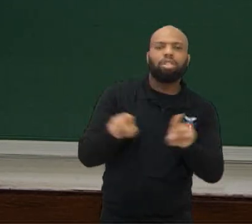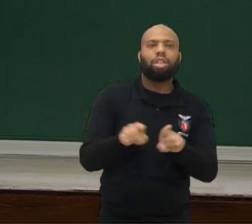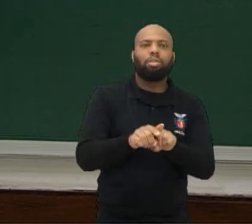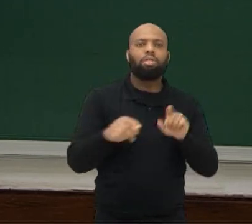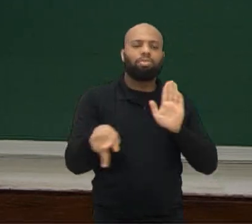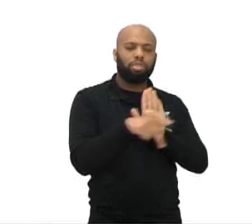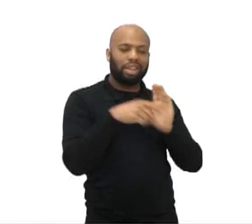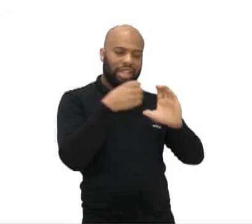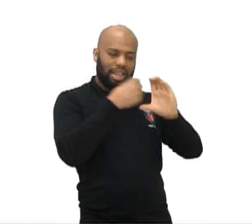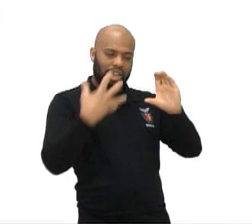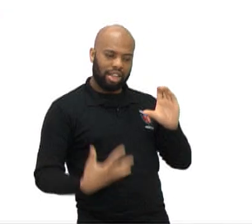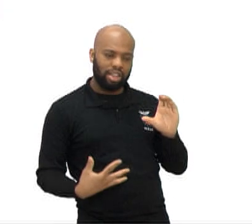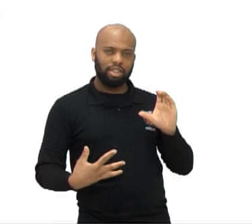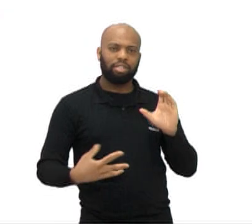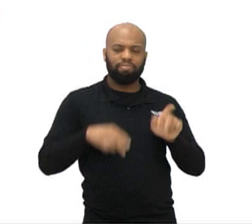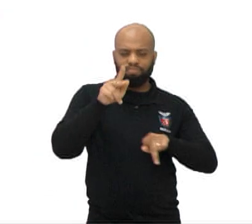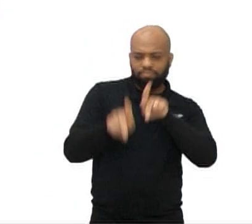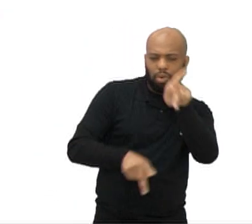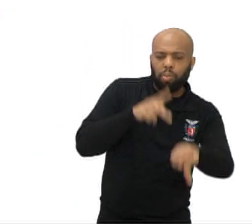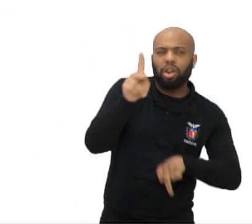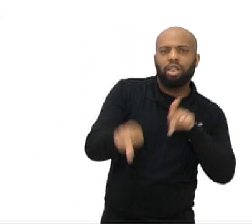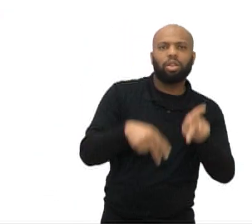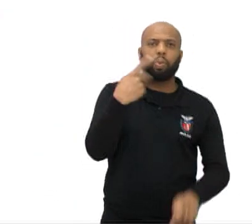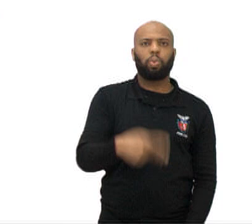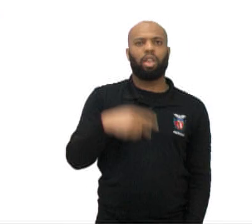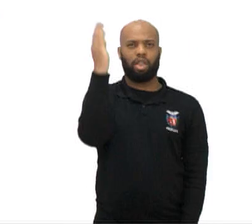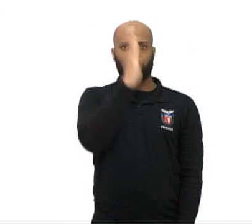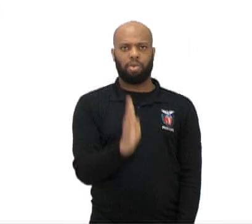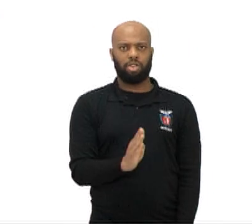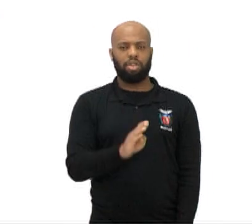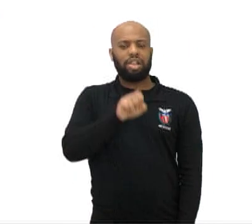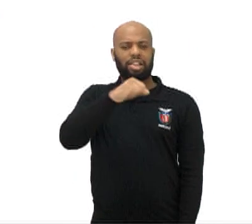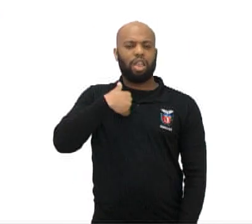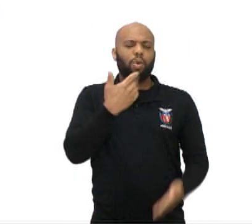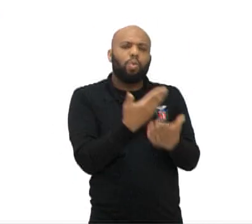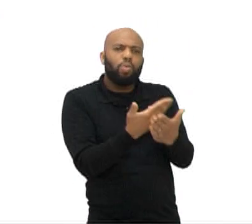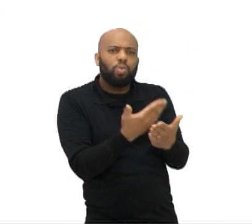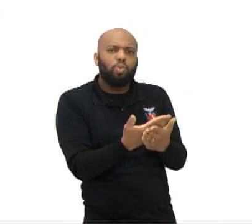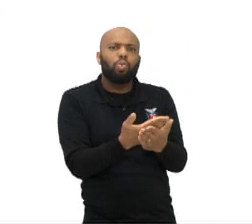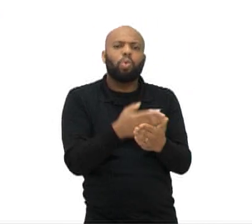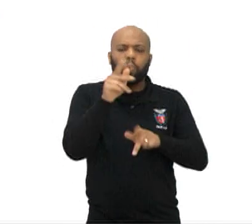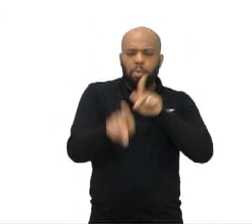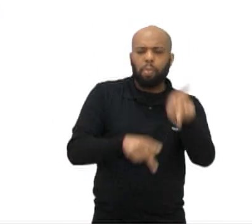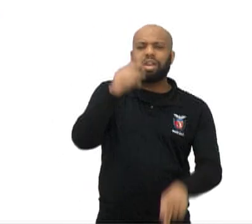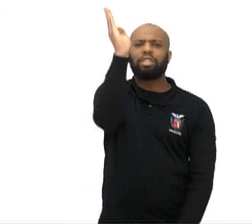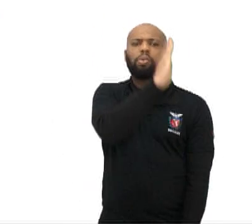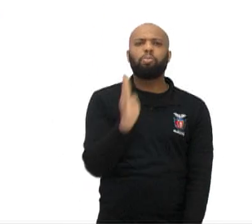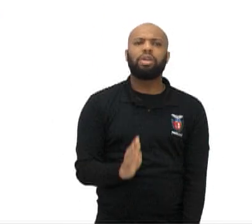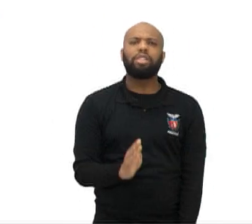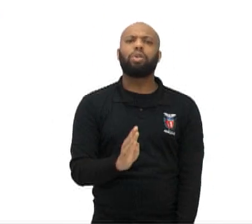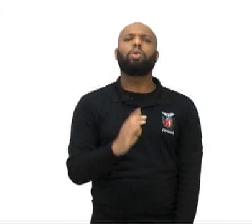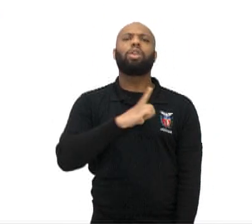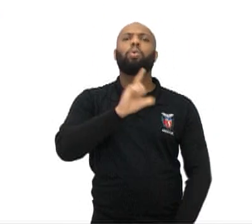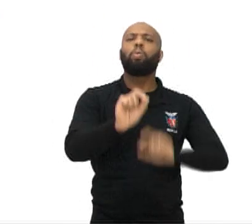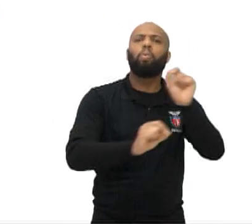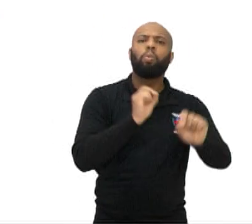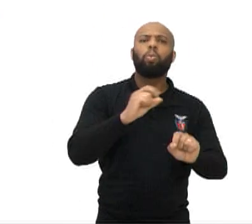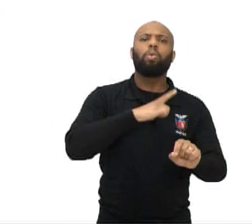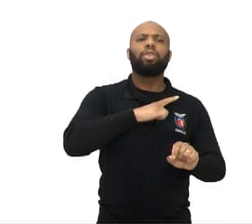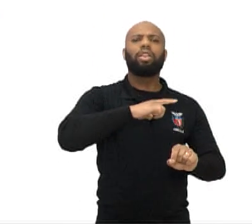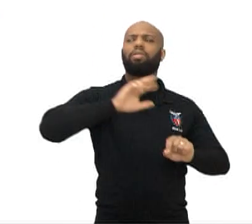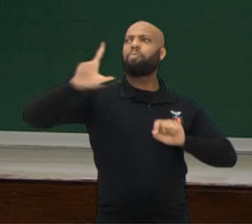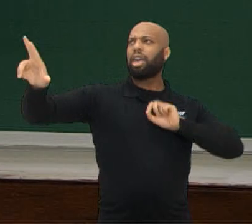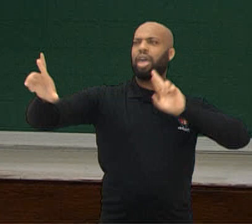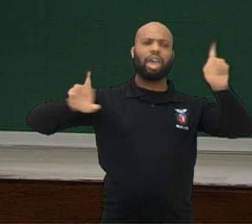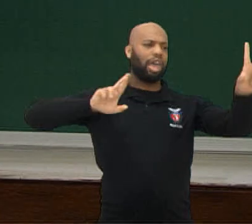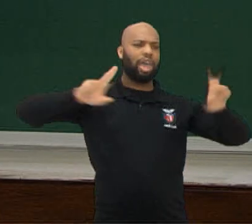nas características da população do Brasil. Então, quando eu estudo a população brasileira como um todo, eu sei que existem